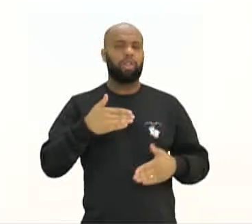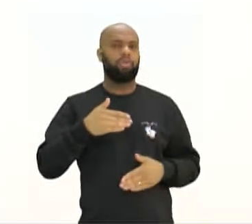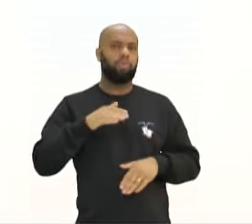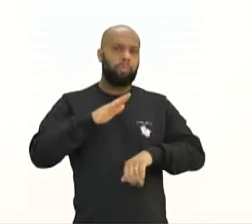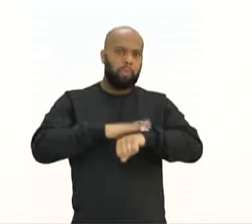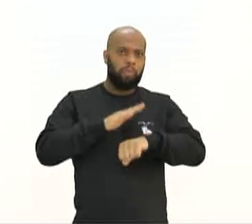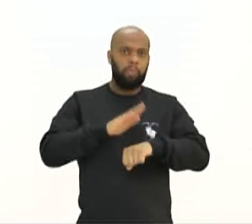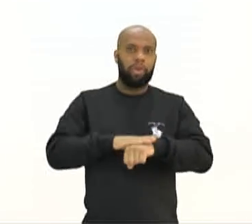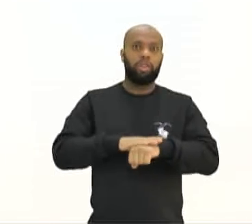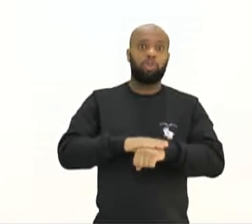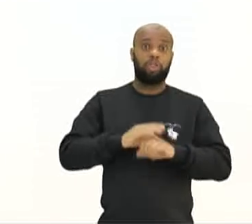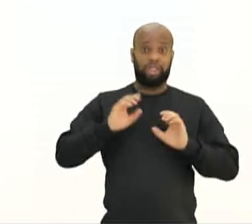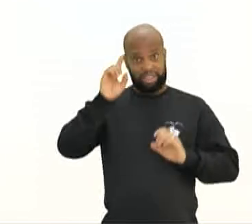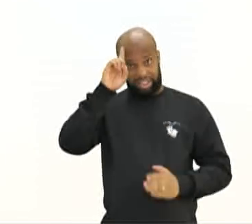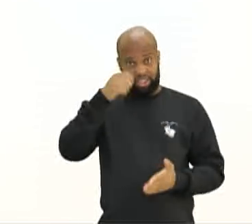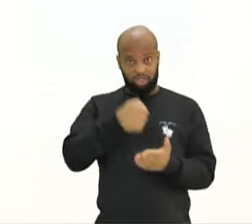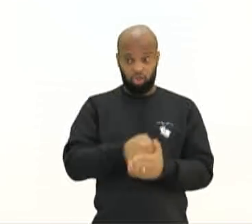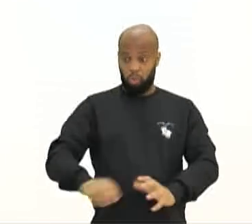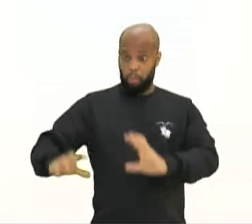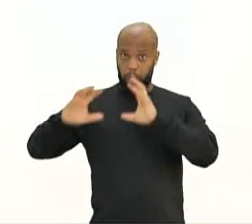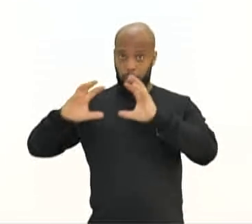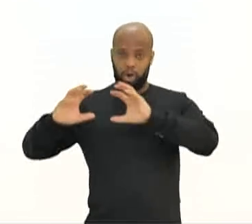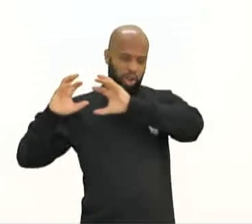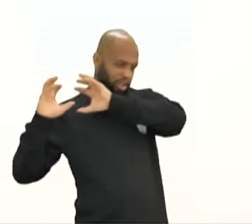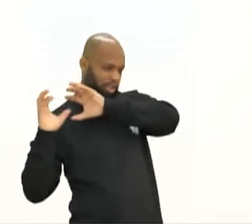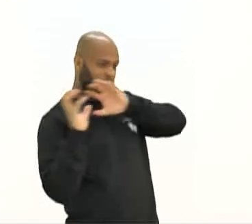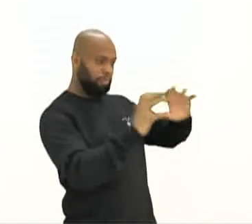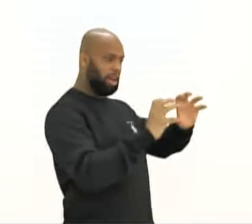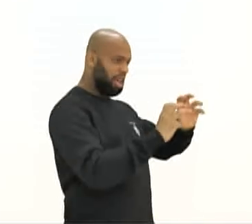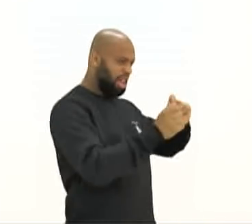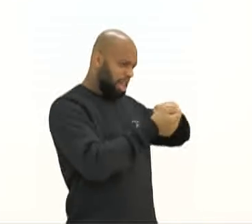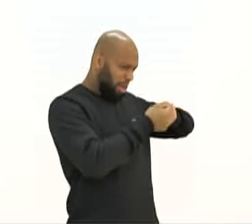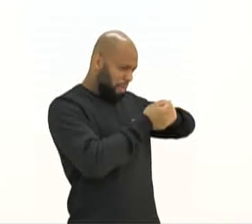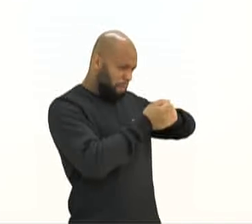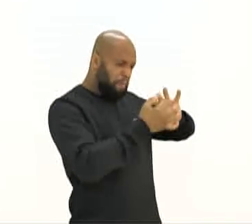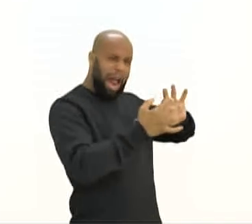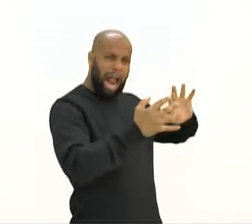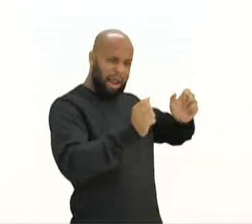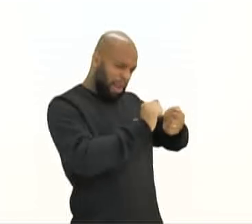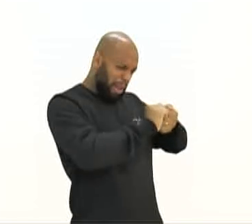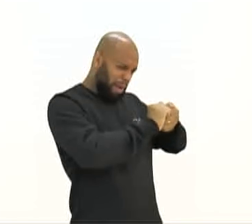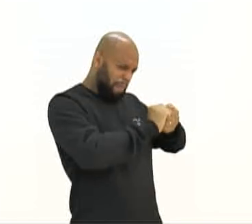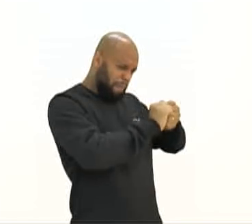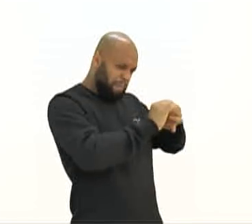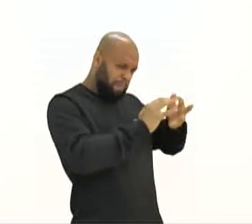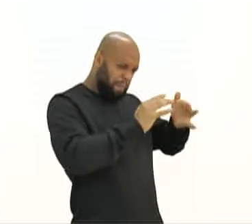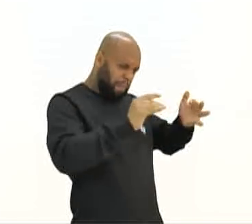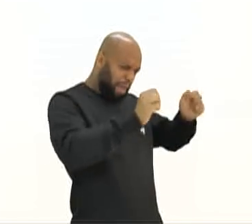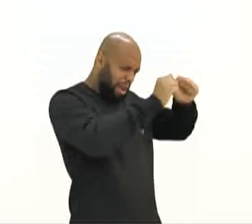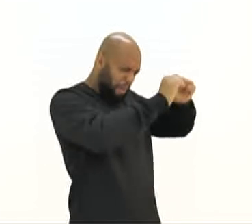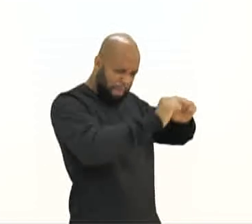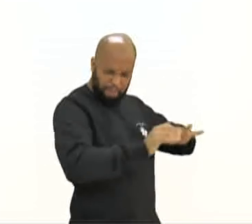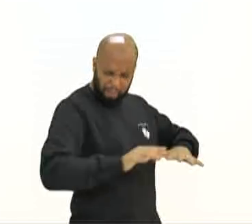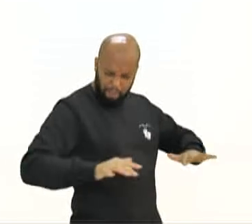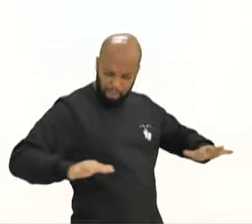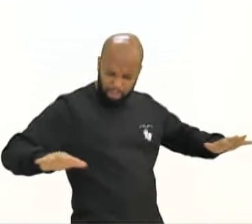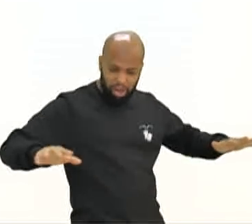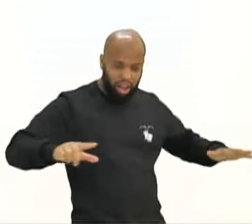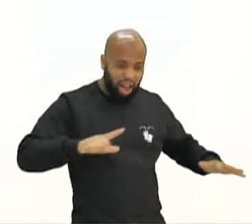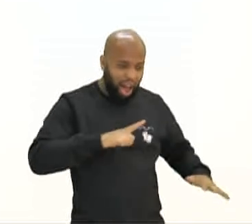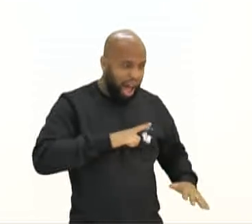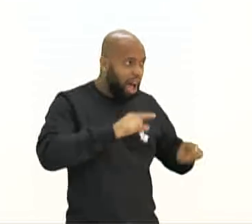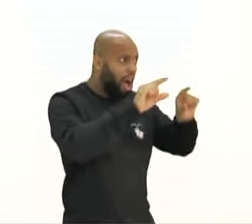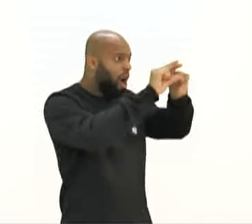resolveu jogá-la nas mãos da amiga, a bola estilhaçou o jogo e a amizade. Uma moldura vazia, cacos de espelho